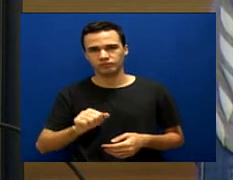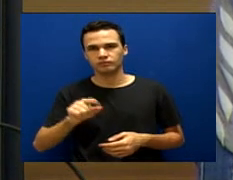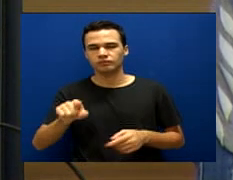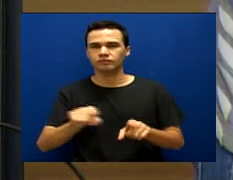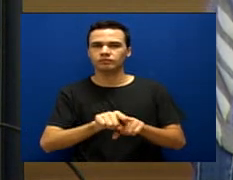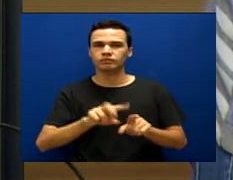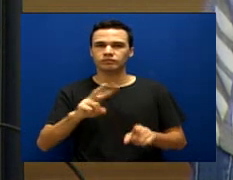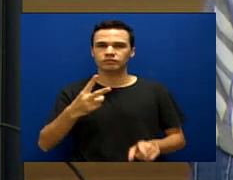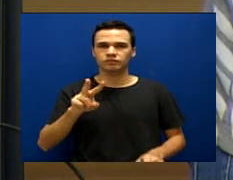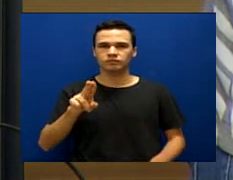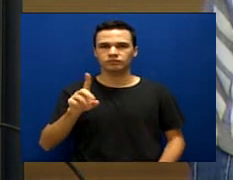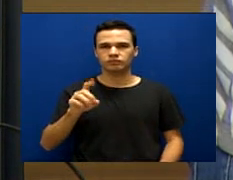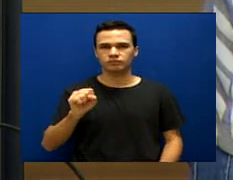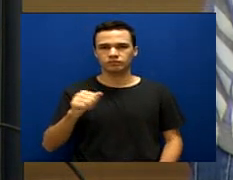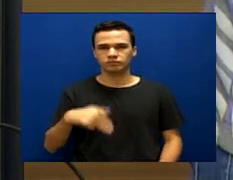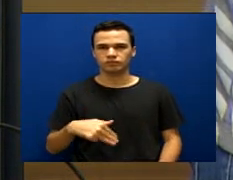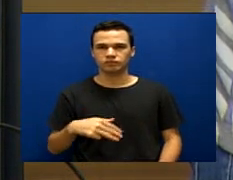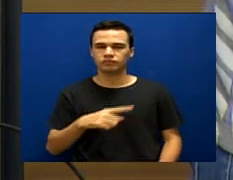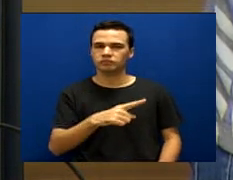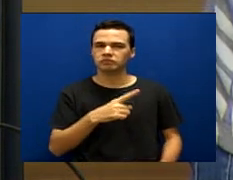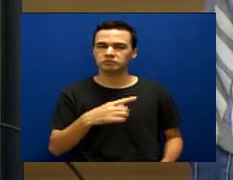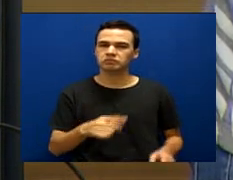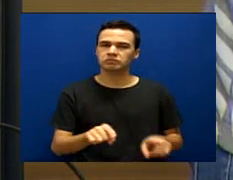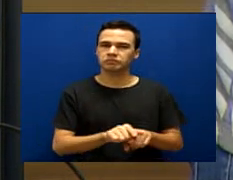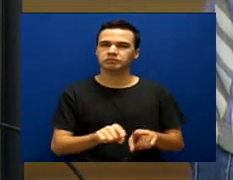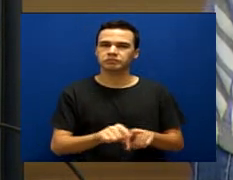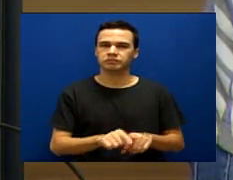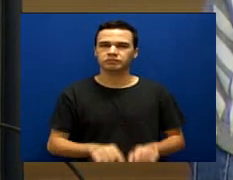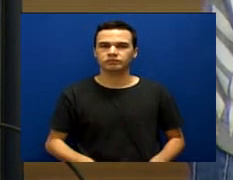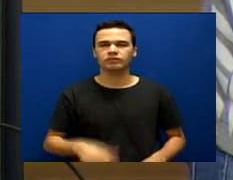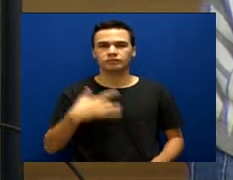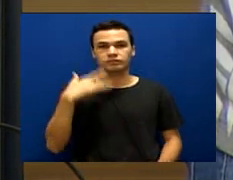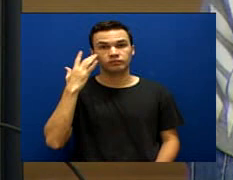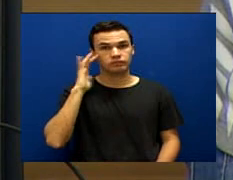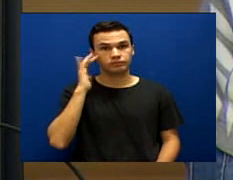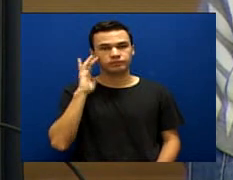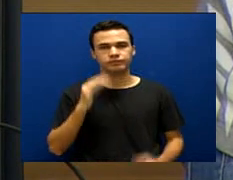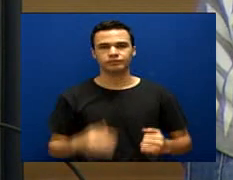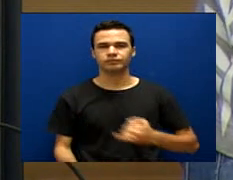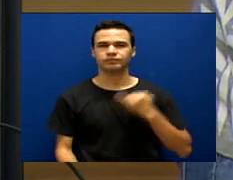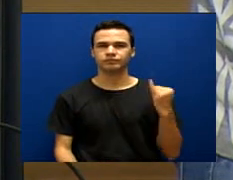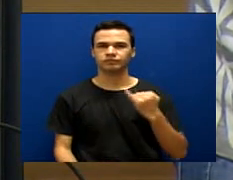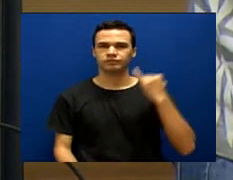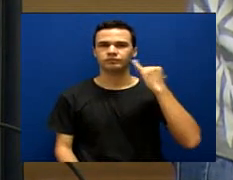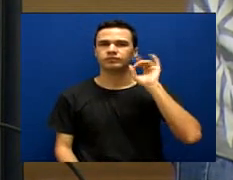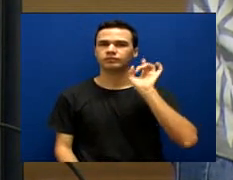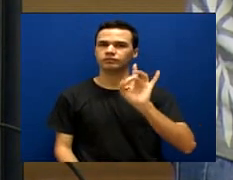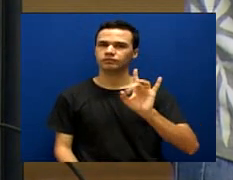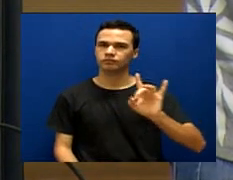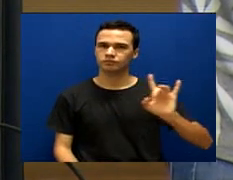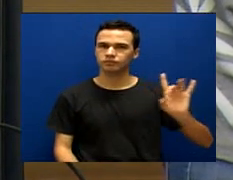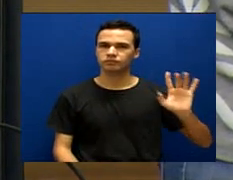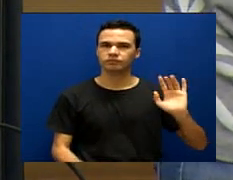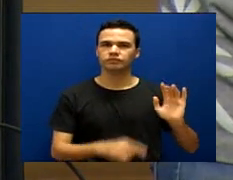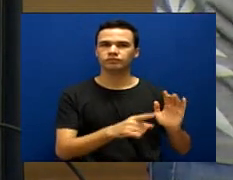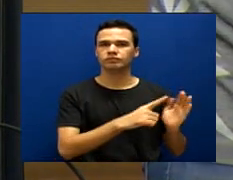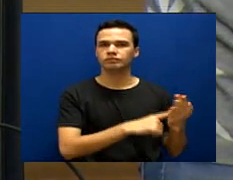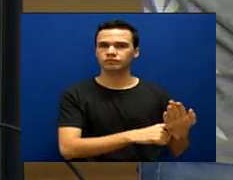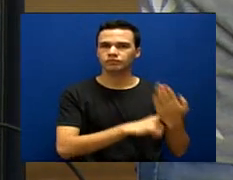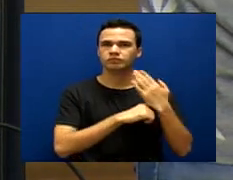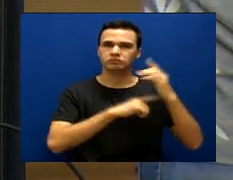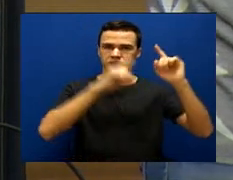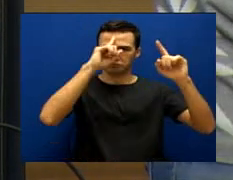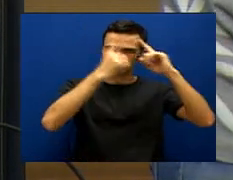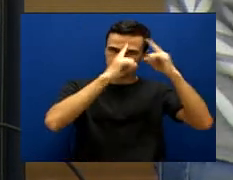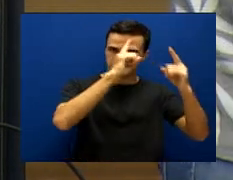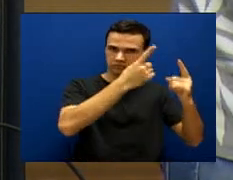Rutsu Piscine, que eu acho que a importância é tudo da sua parcela, das suas ideias.